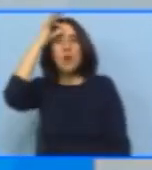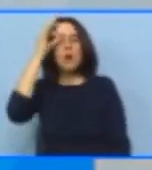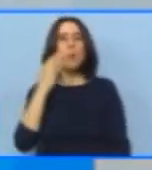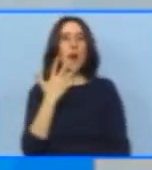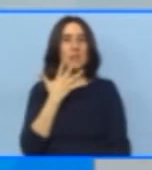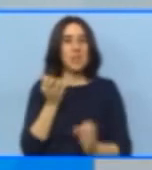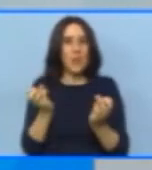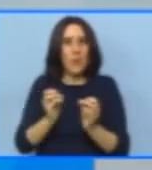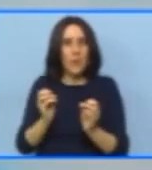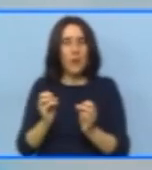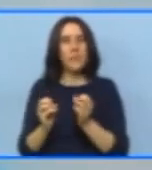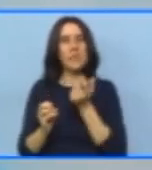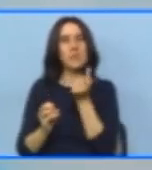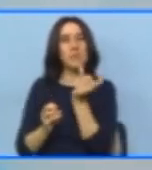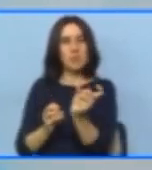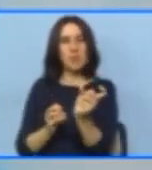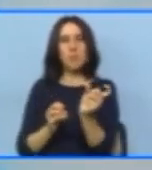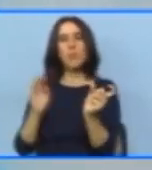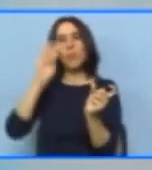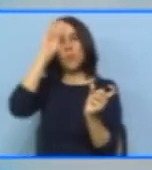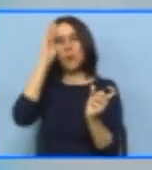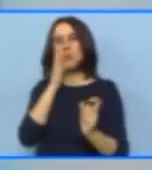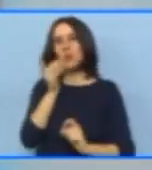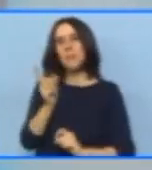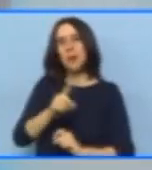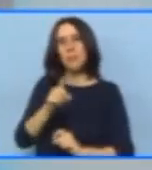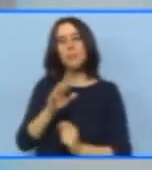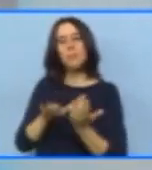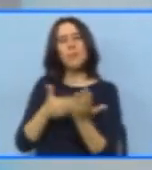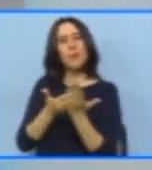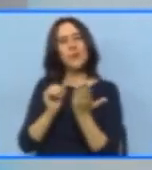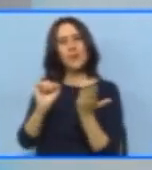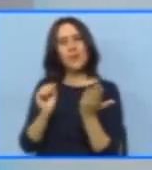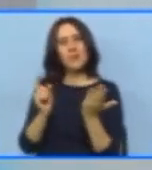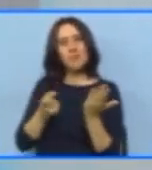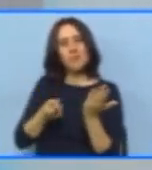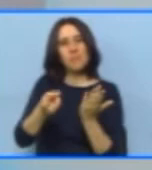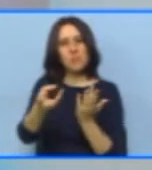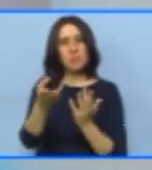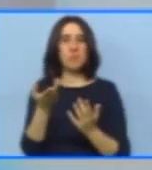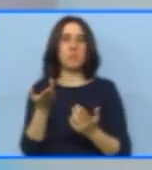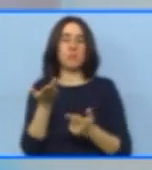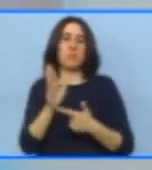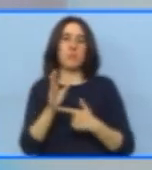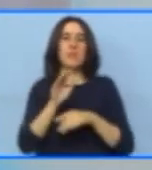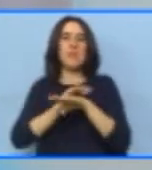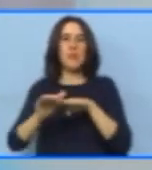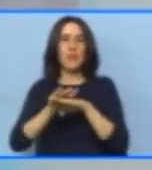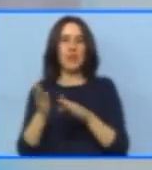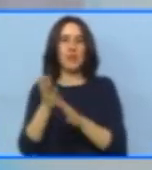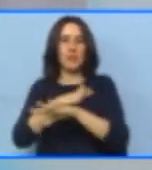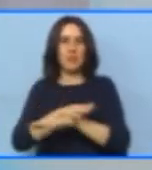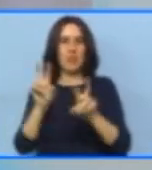prevenidas, é um termo que o Papa tem usado para definir várias das suas propostas. Desde logo a Revolução da Ternura, de que ele falava